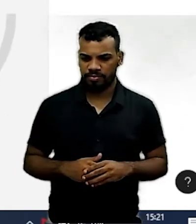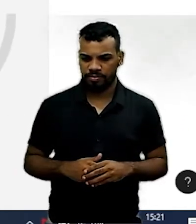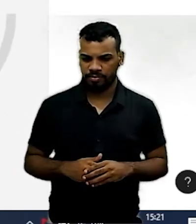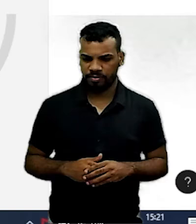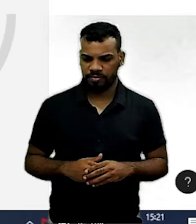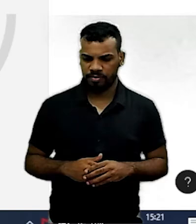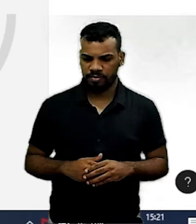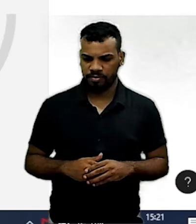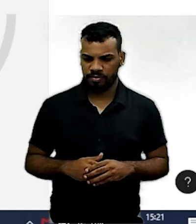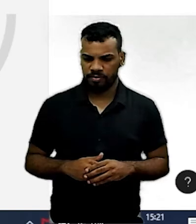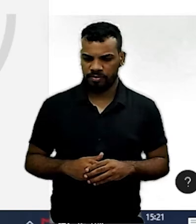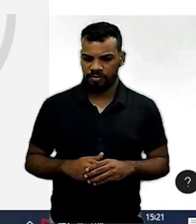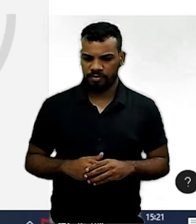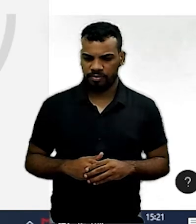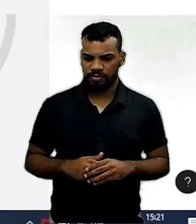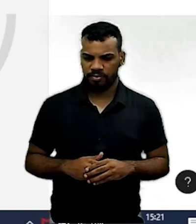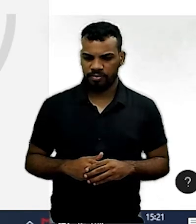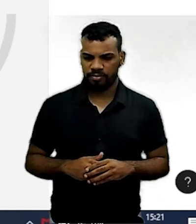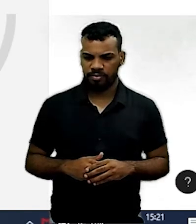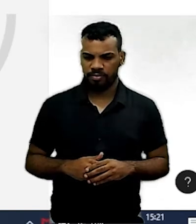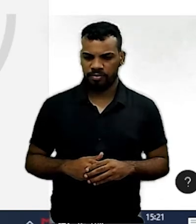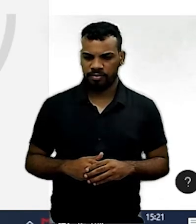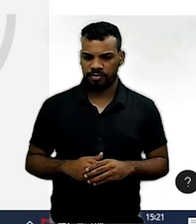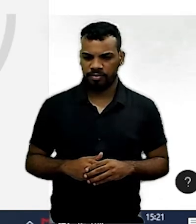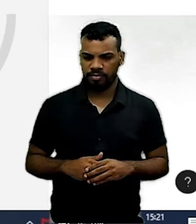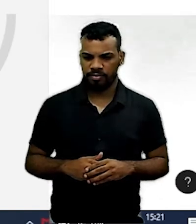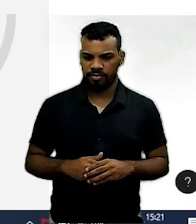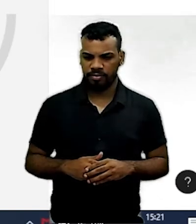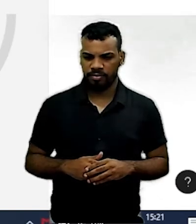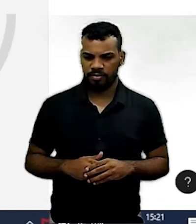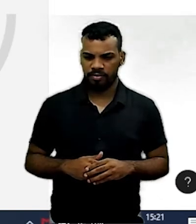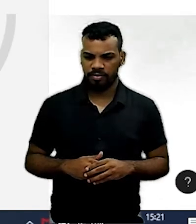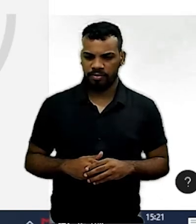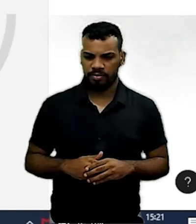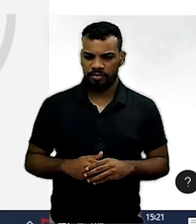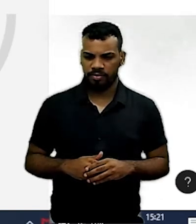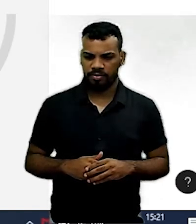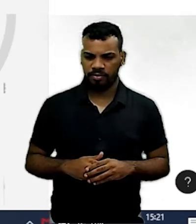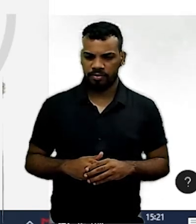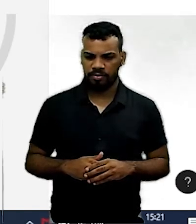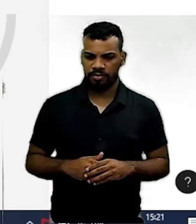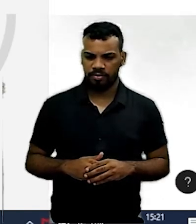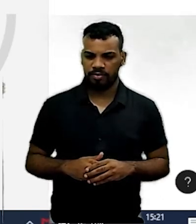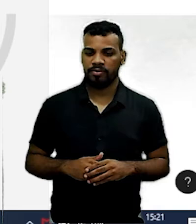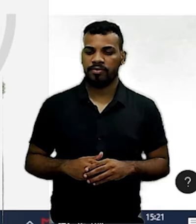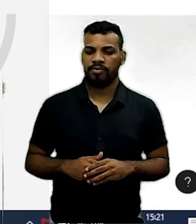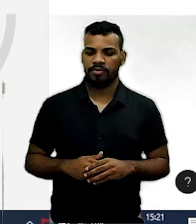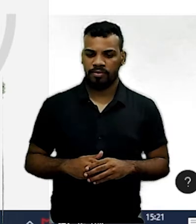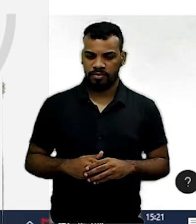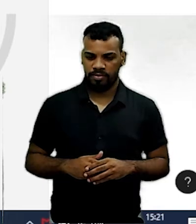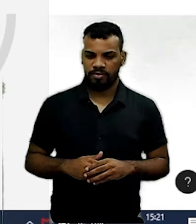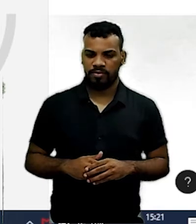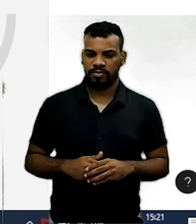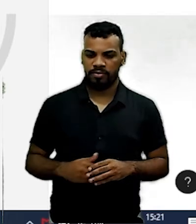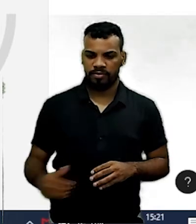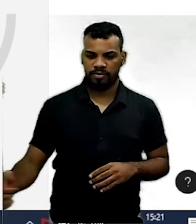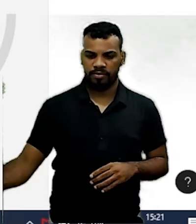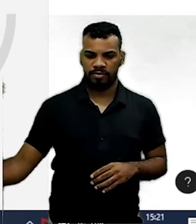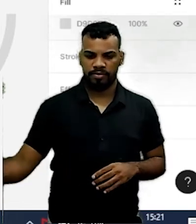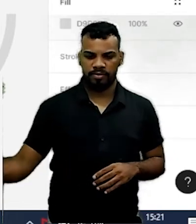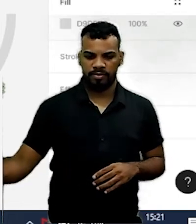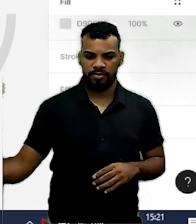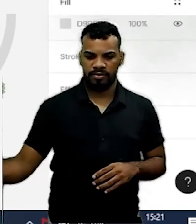colocar uma imagem dentro de um círculo. Tem duas formas, basicamente, da gente fazer isso. Eu posso,